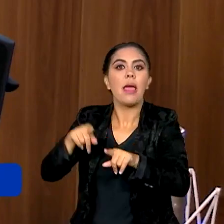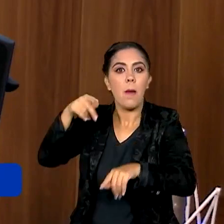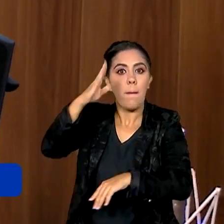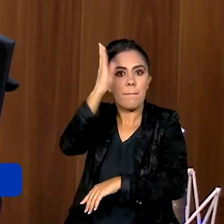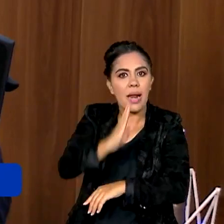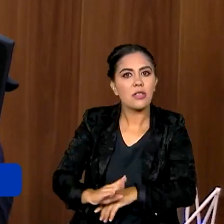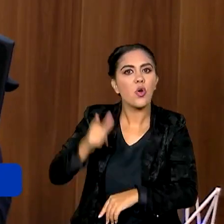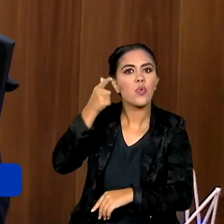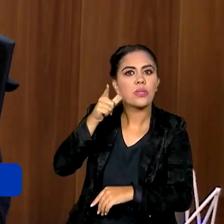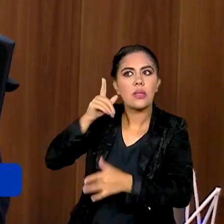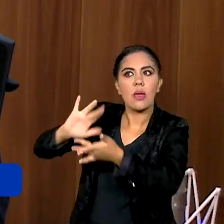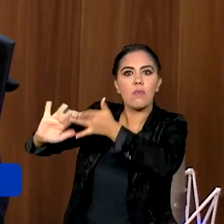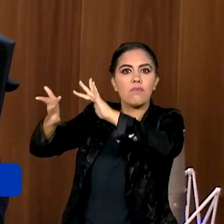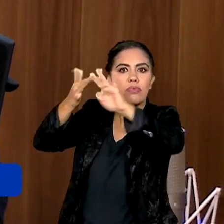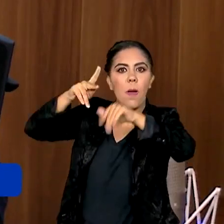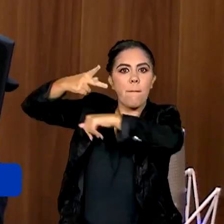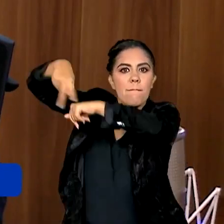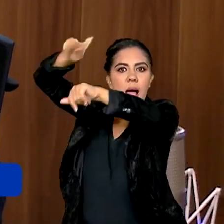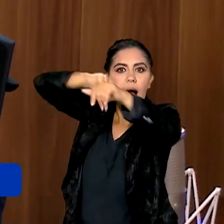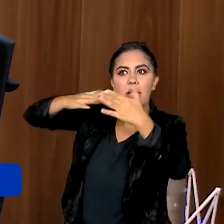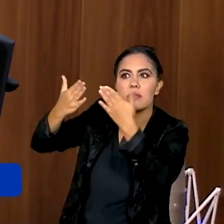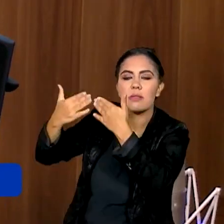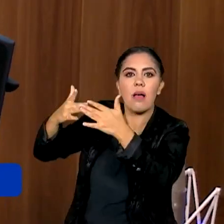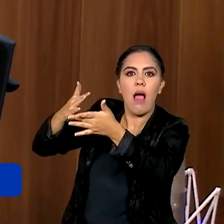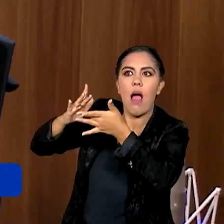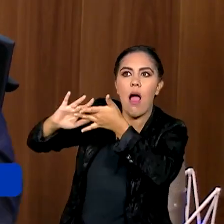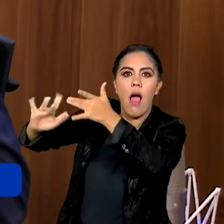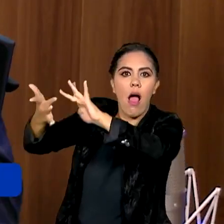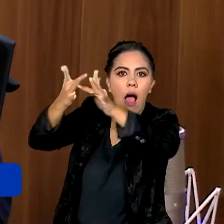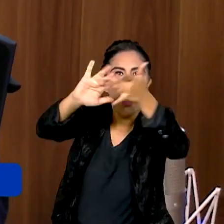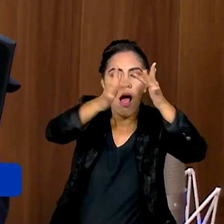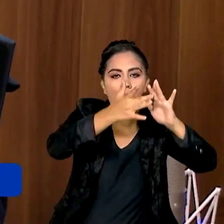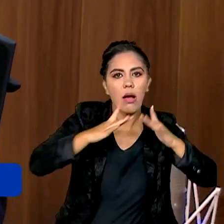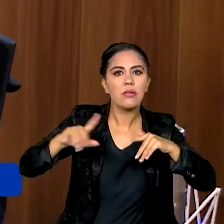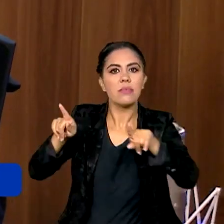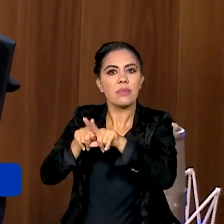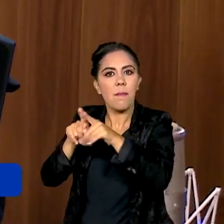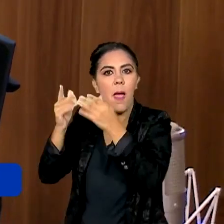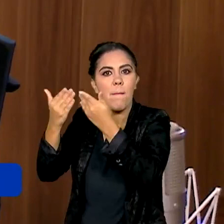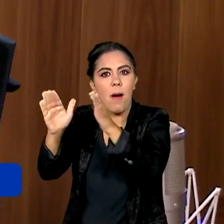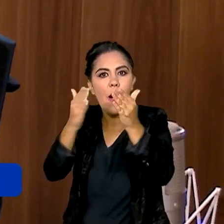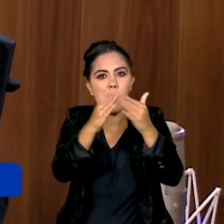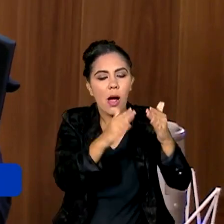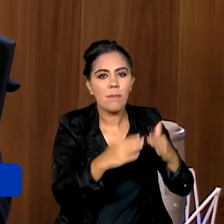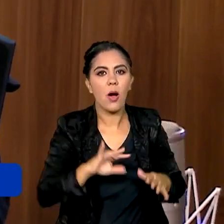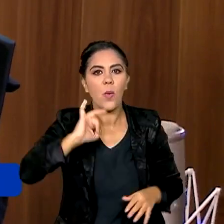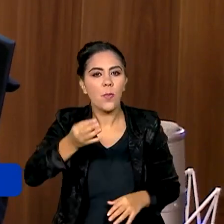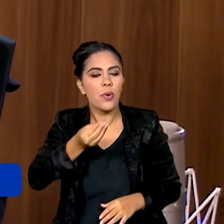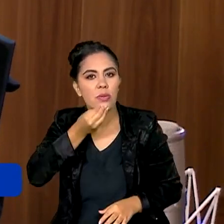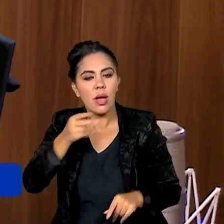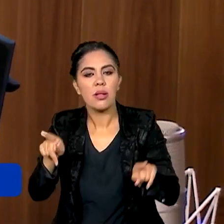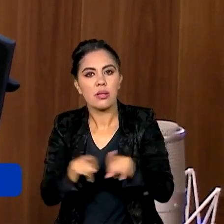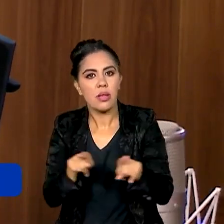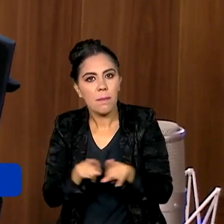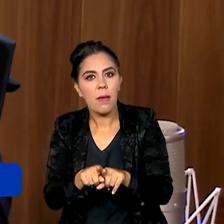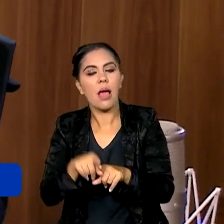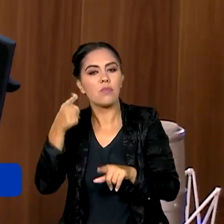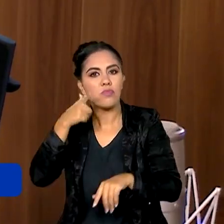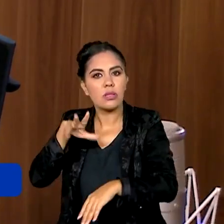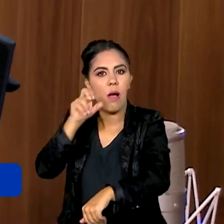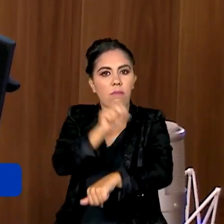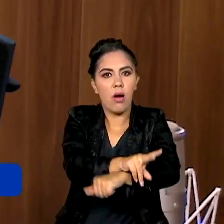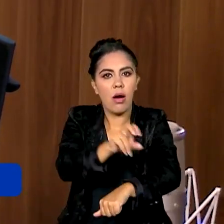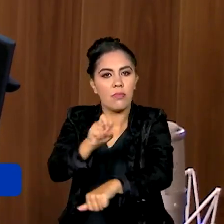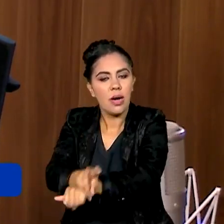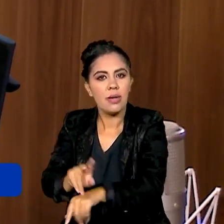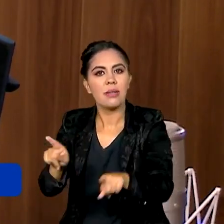a tendência é a gente continuar abrindo, aumentando a massa salarial, aumentando o número de empregos, qualificando esses empregos e dando